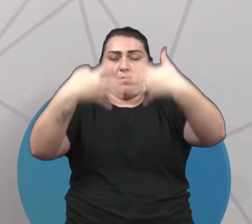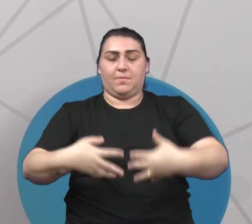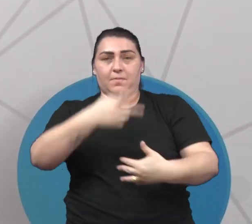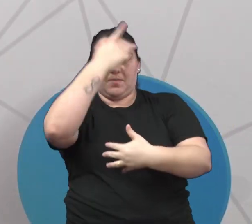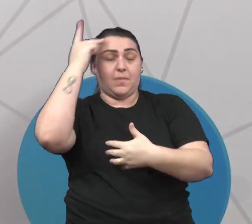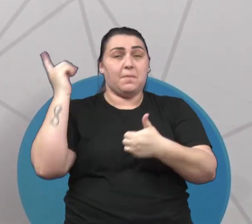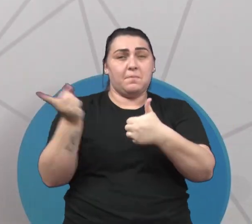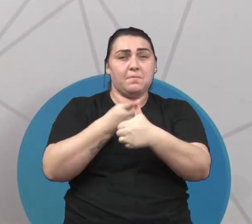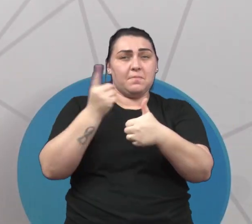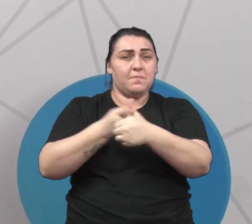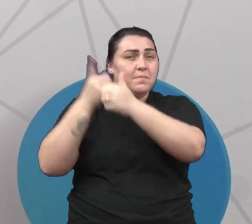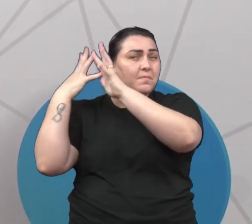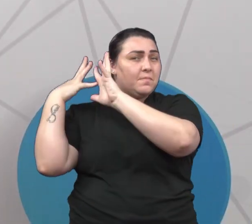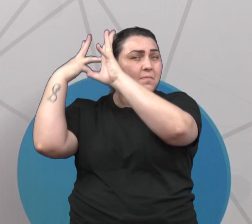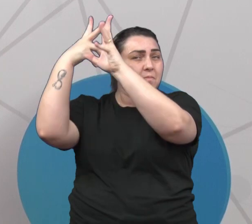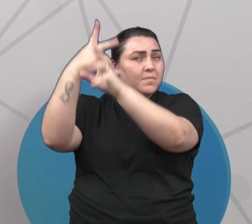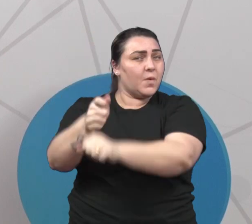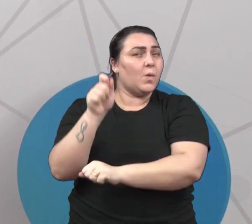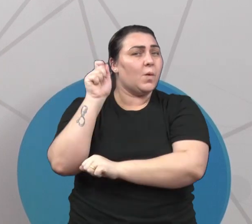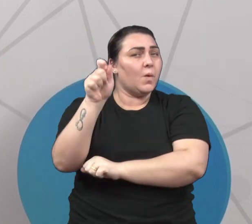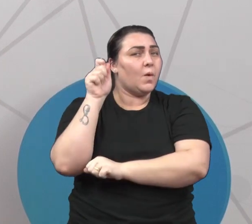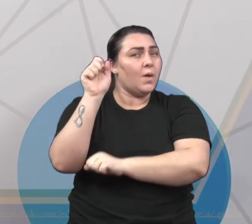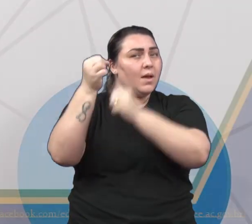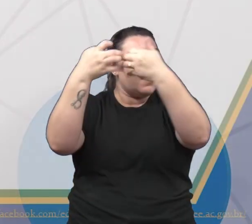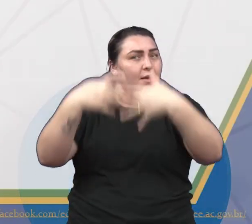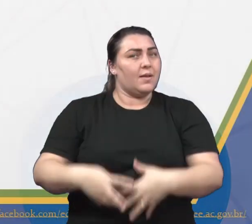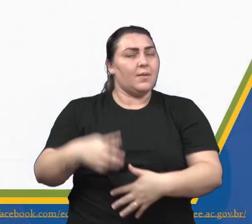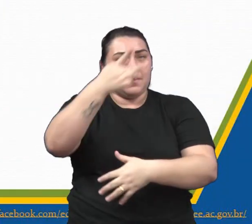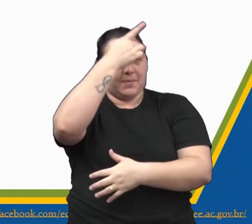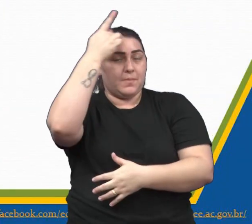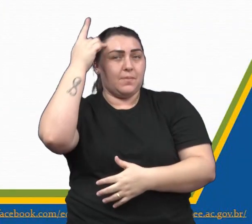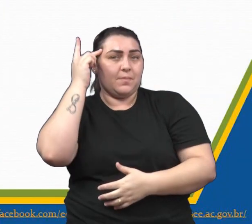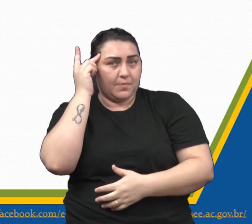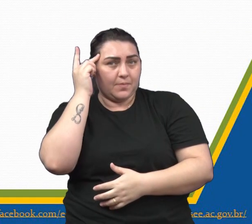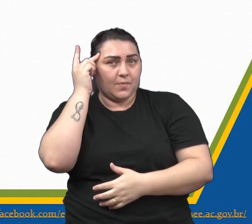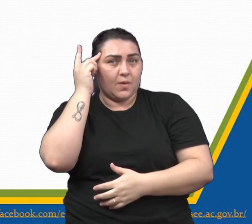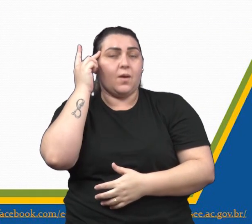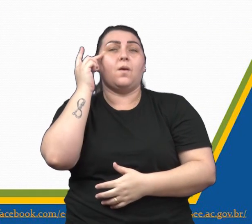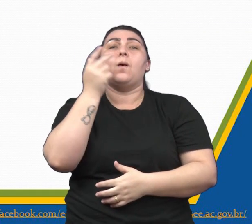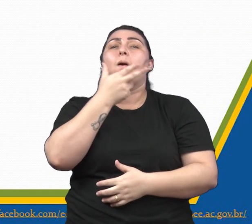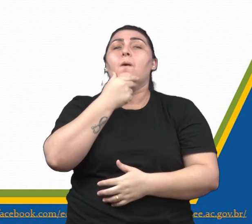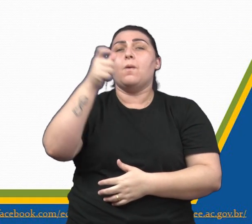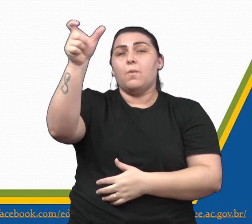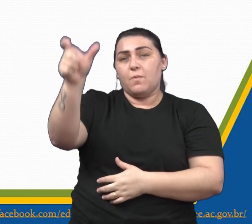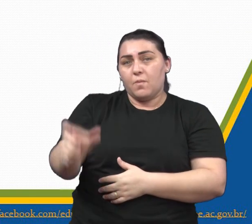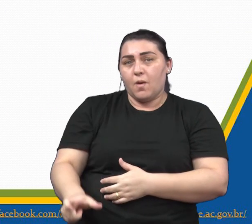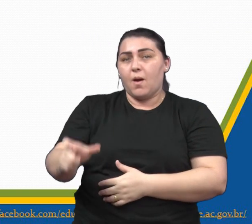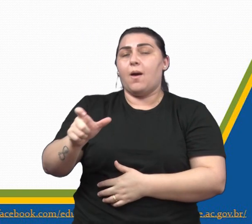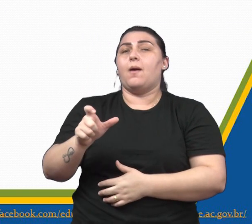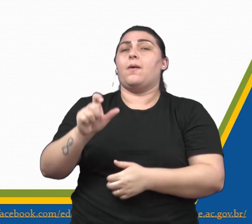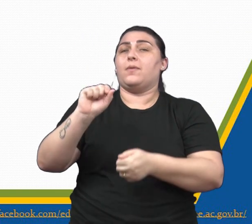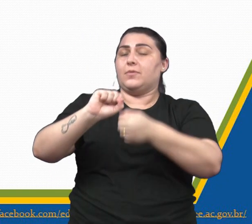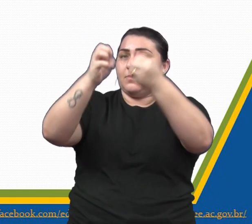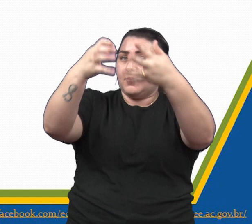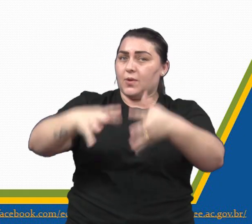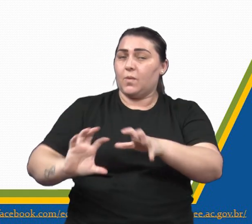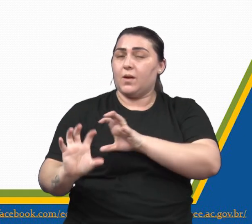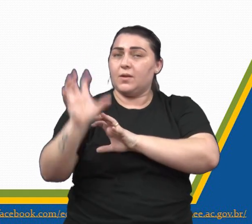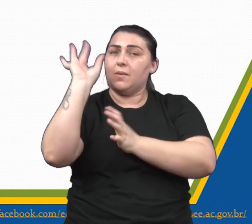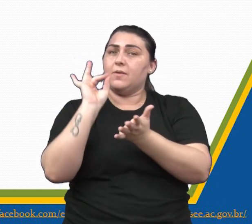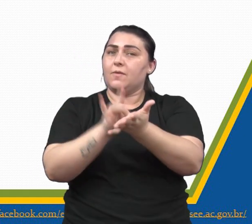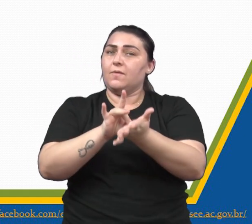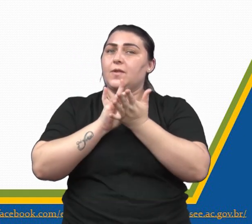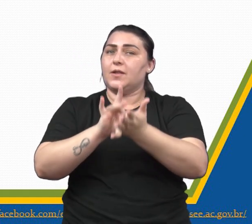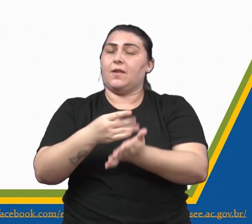Primeiramente, vamos relembrar o que é relato pessoal? No relato pessoal, o autor relata um acontecimento real,